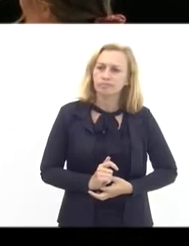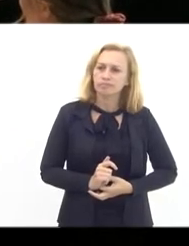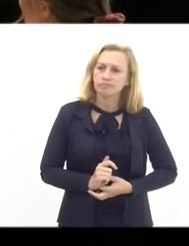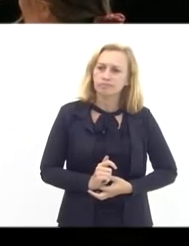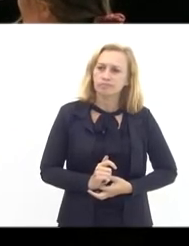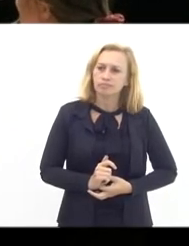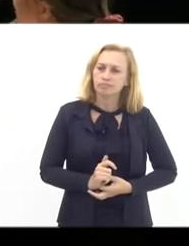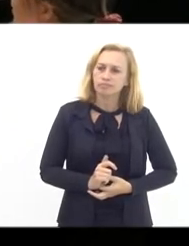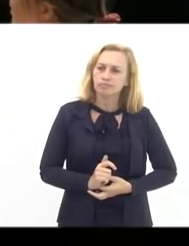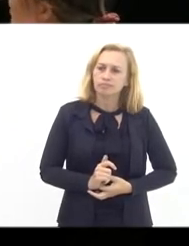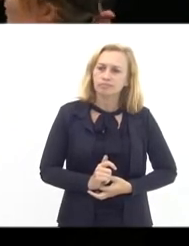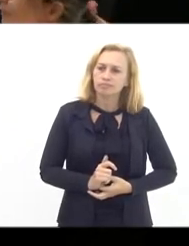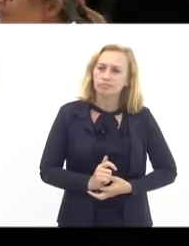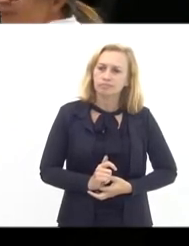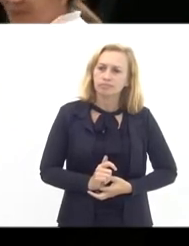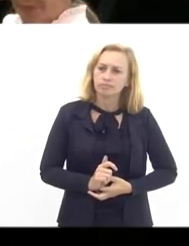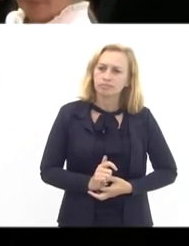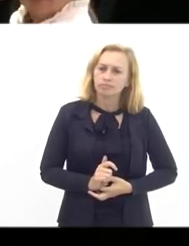Bom dia a todos.